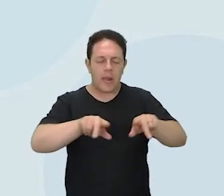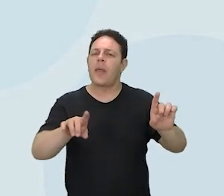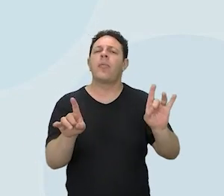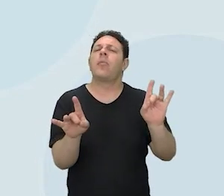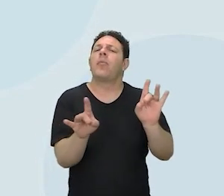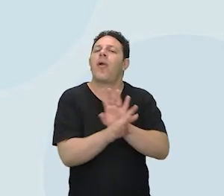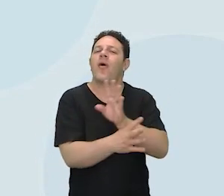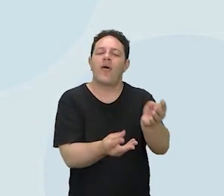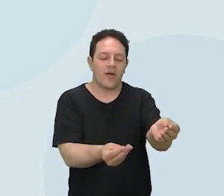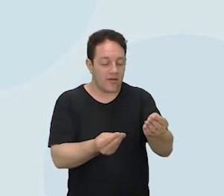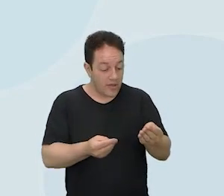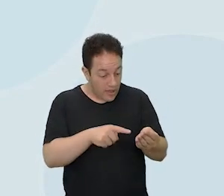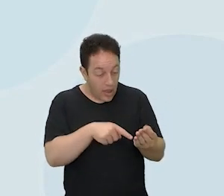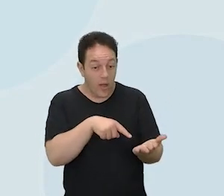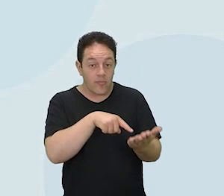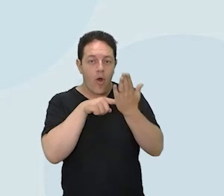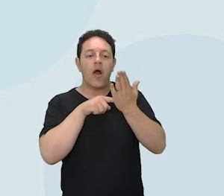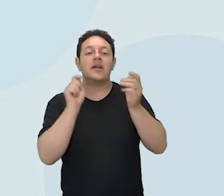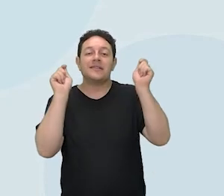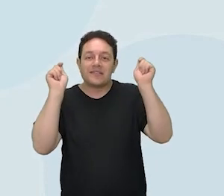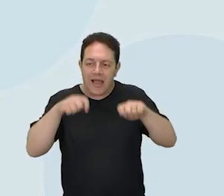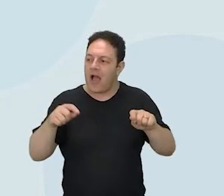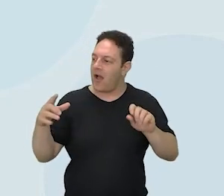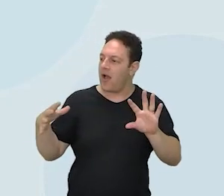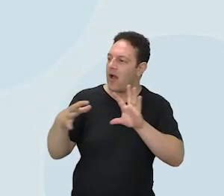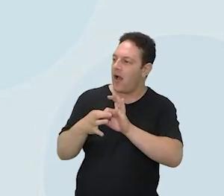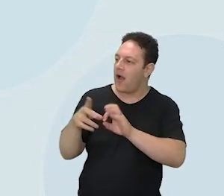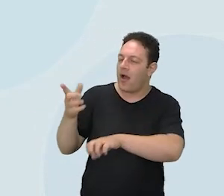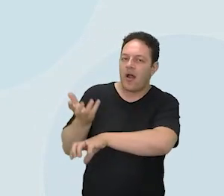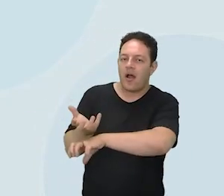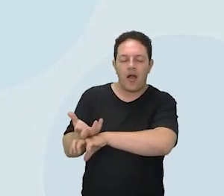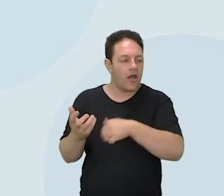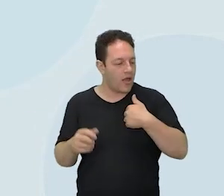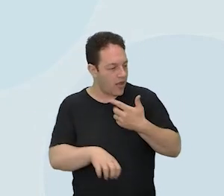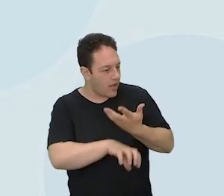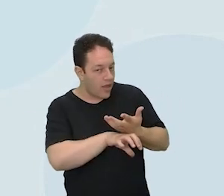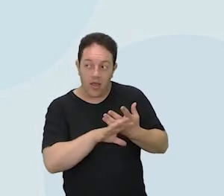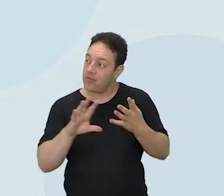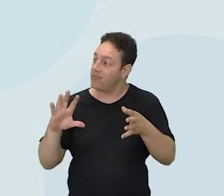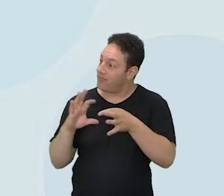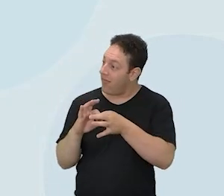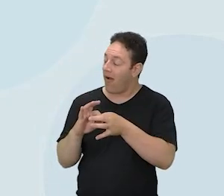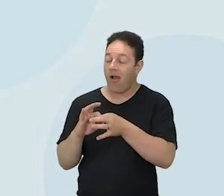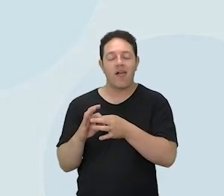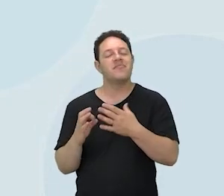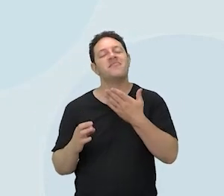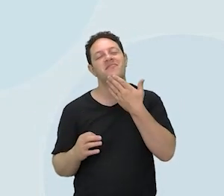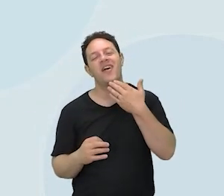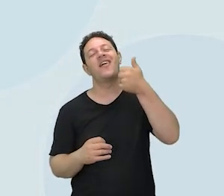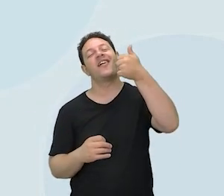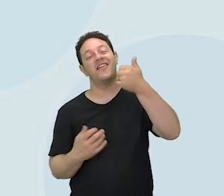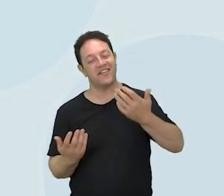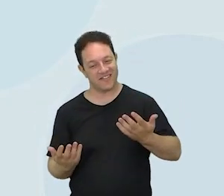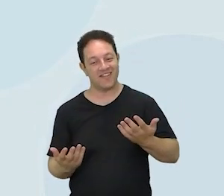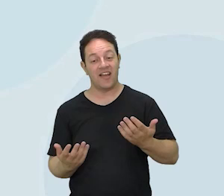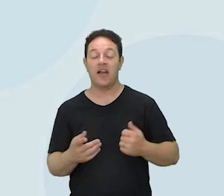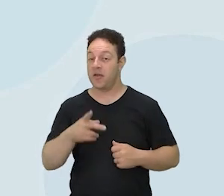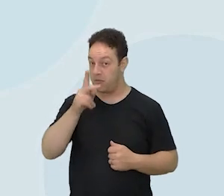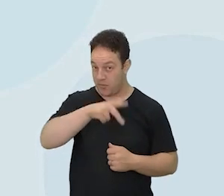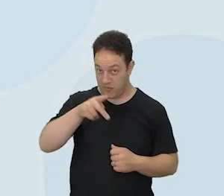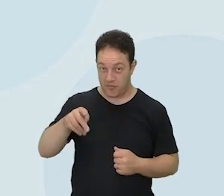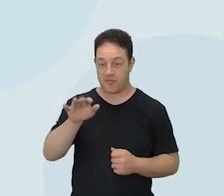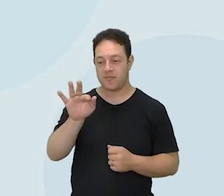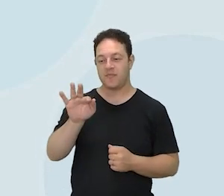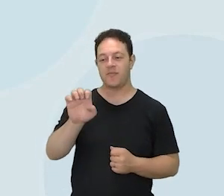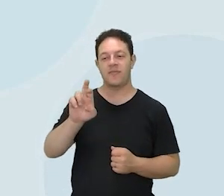ali, mostrando o caminho a ser seguido, facilitou bastante. E o professor